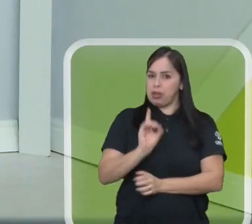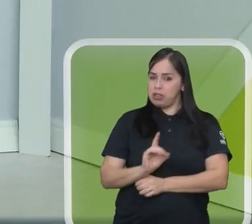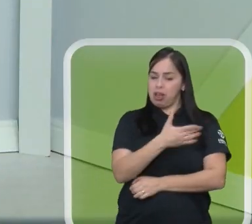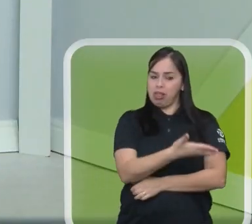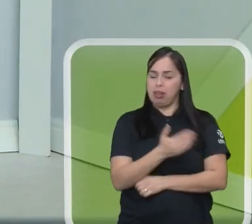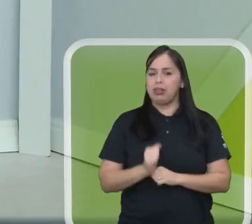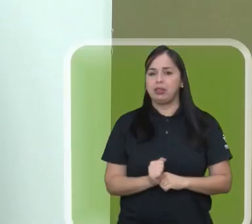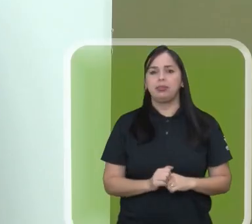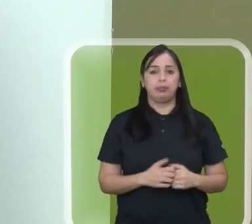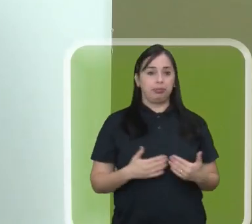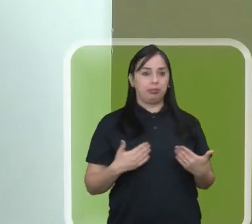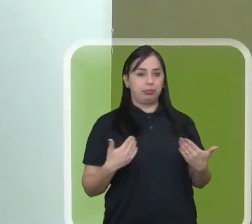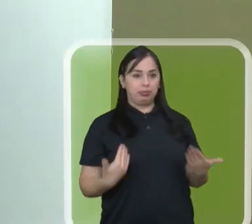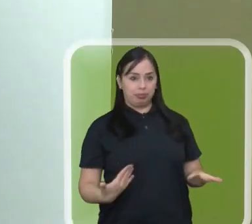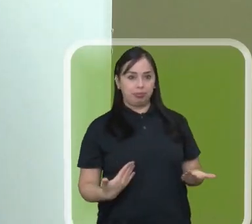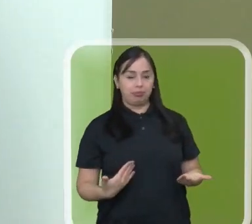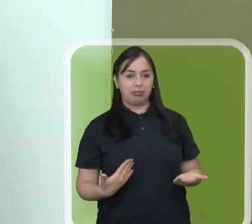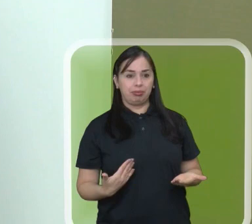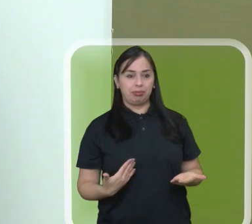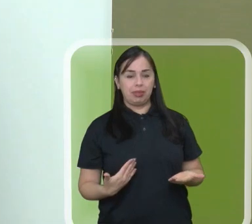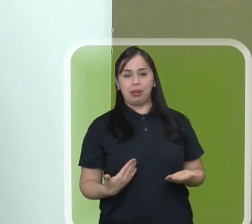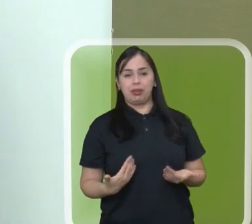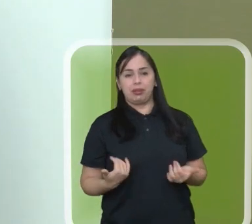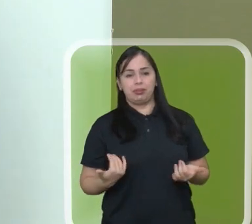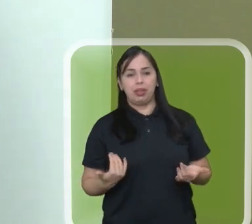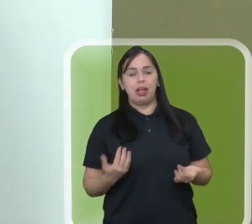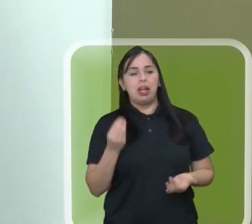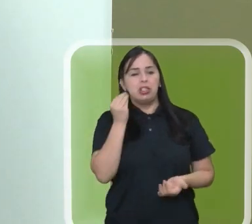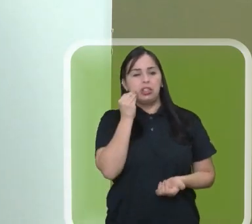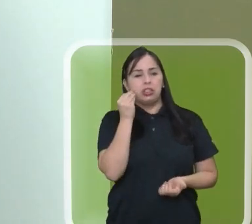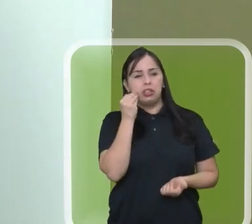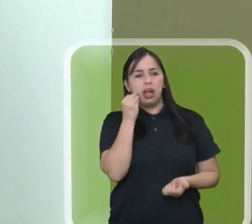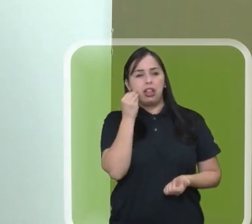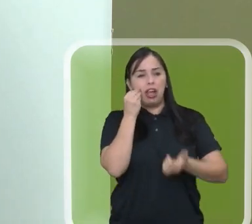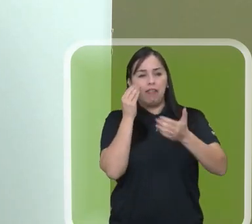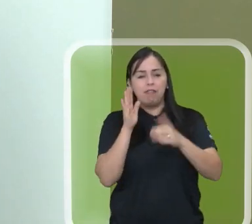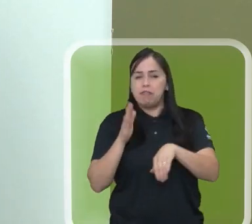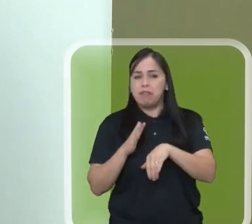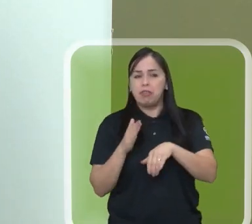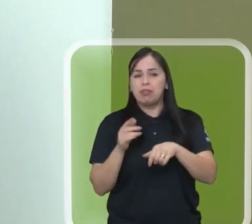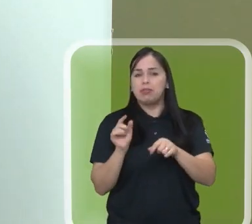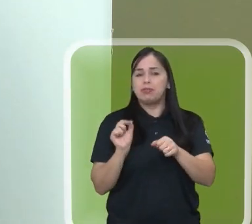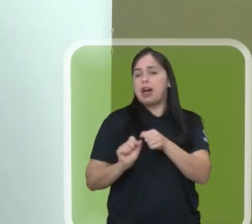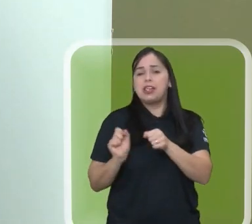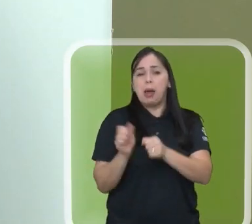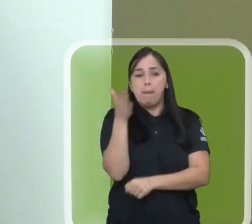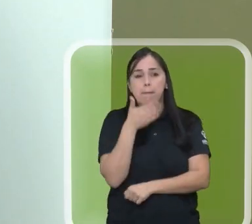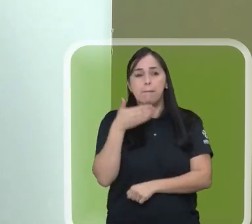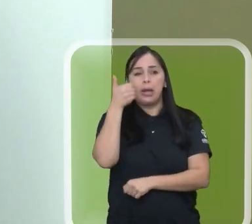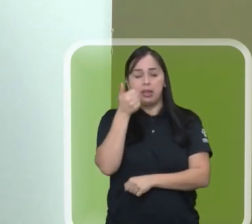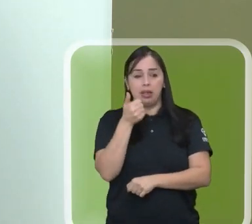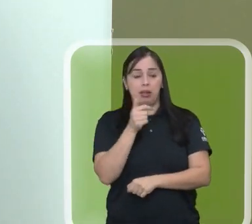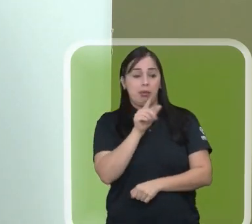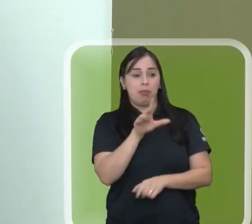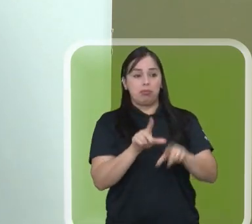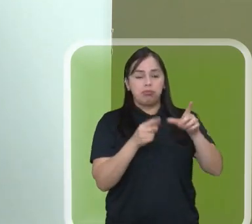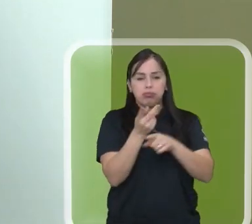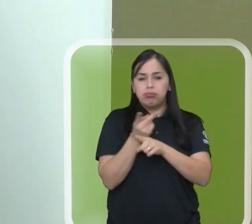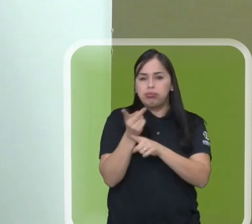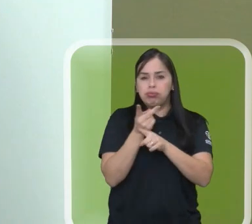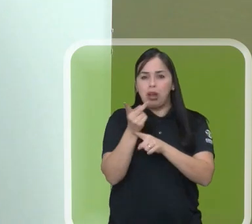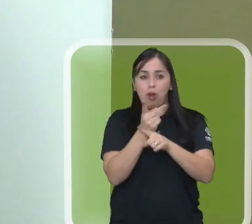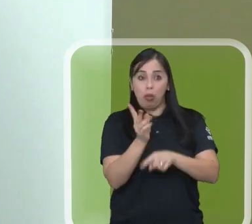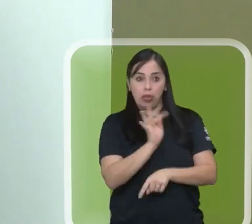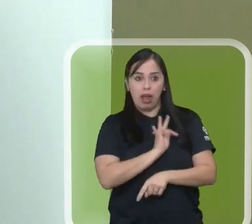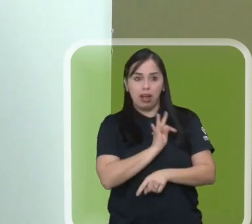Vieira? A gente sempre tenta, né, fazer o melhor, principalmente para poder trazer um treinador que possa vir